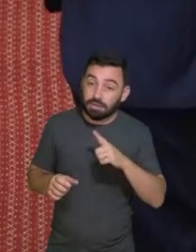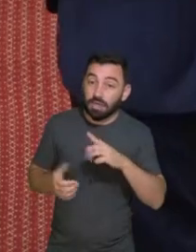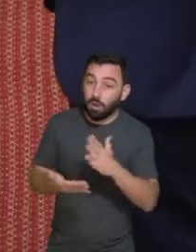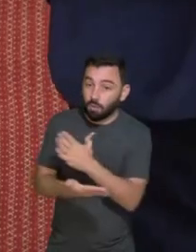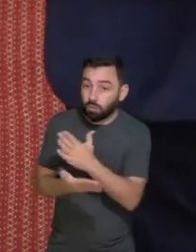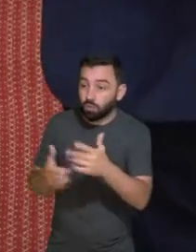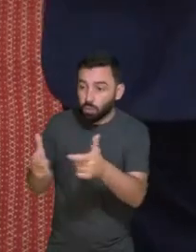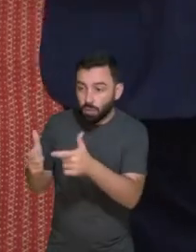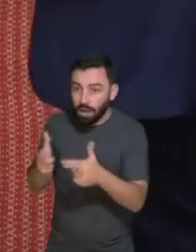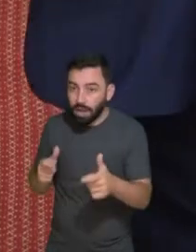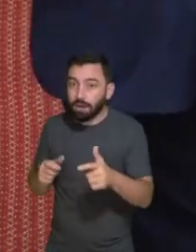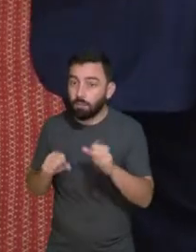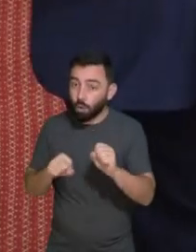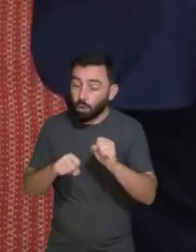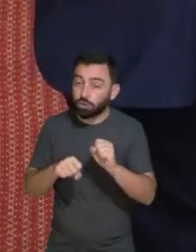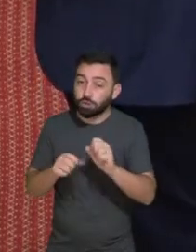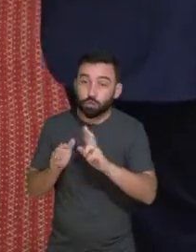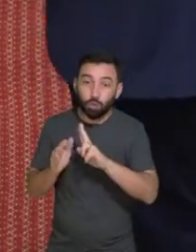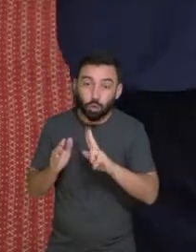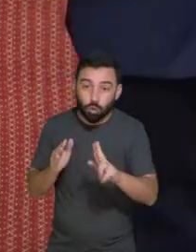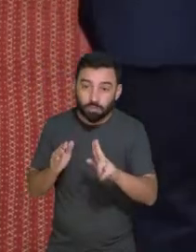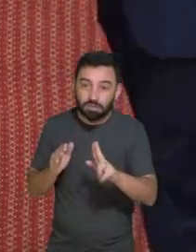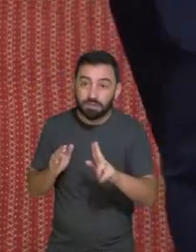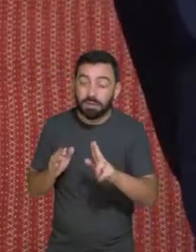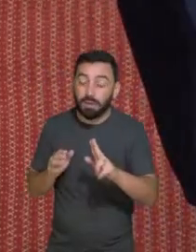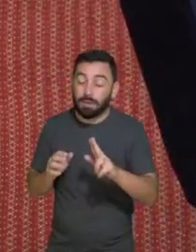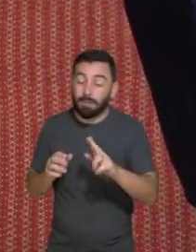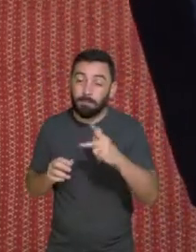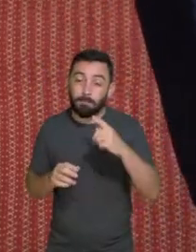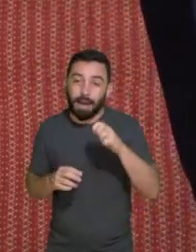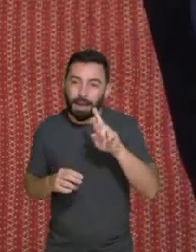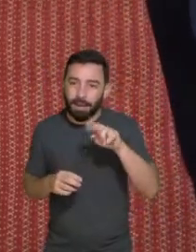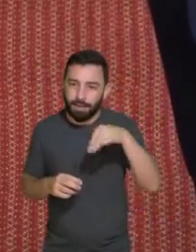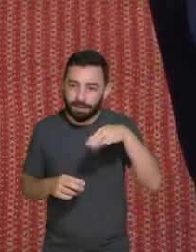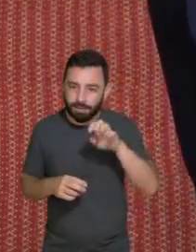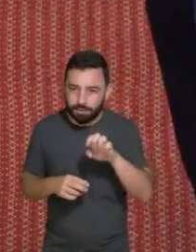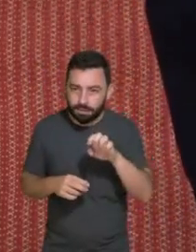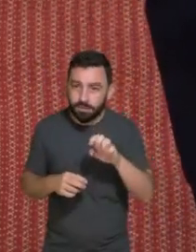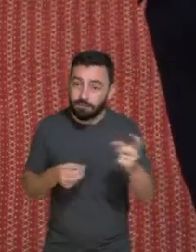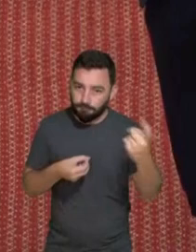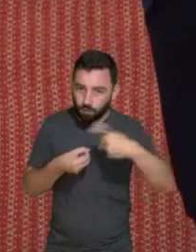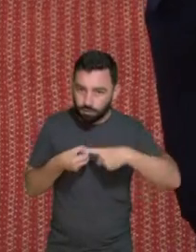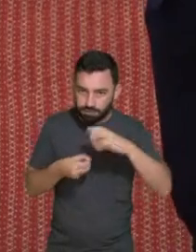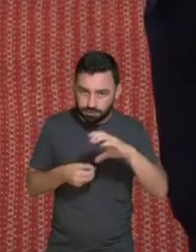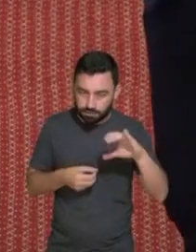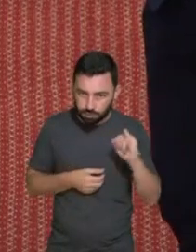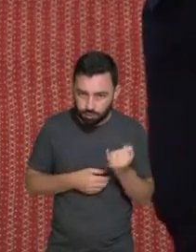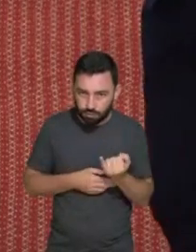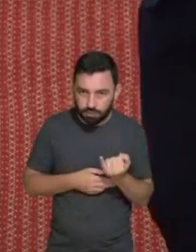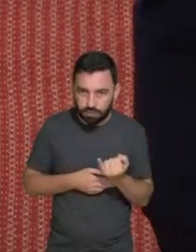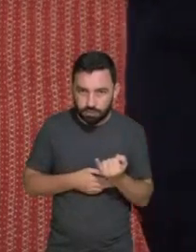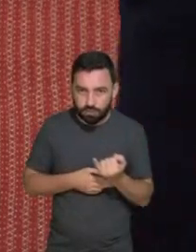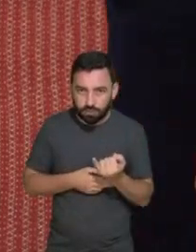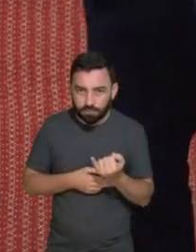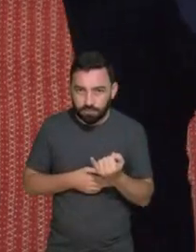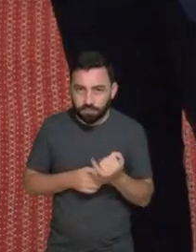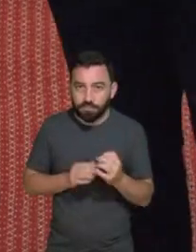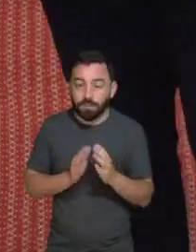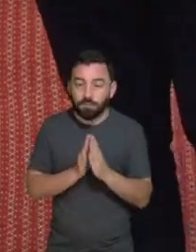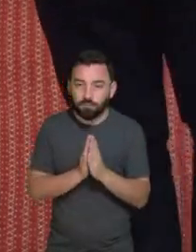parques. Então, eu quero aqui orientar, e já que ela vai retornar à CCJ a partir da emenda de plenário, que